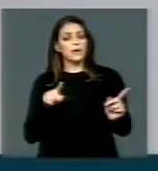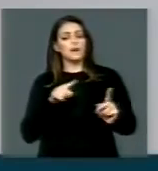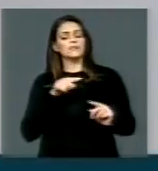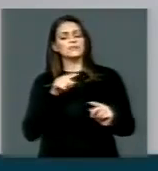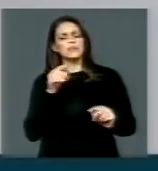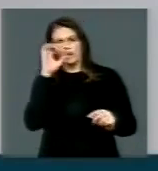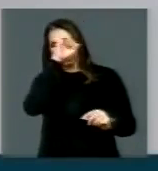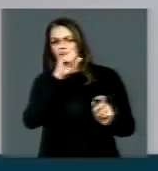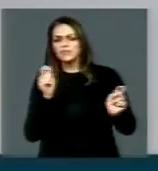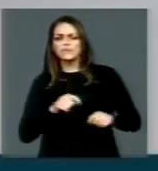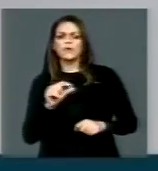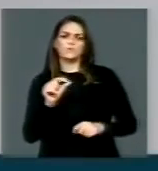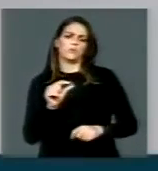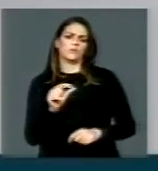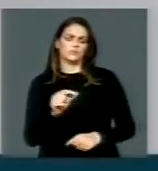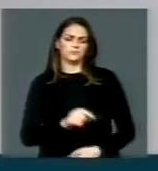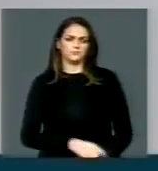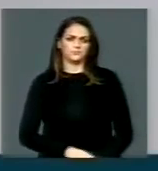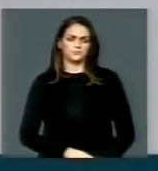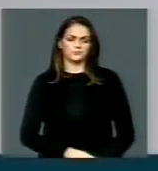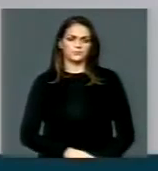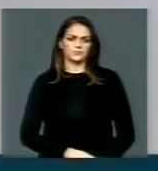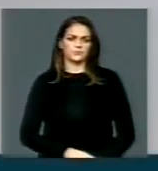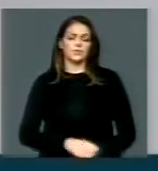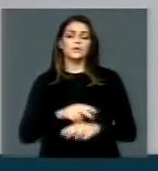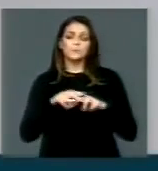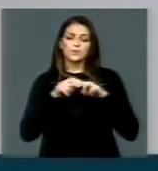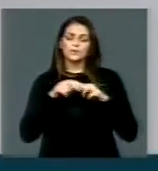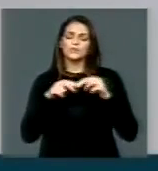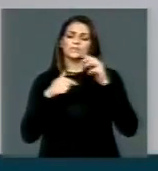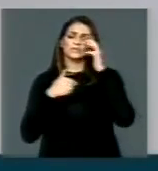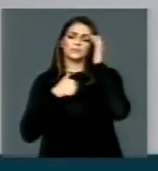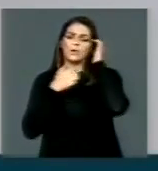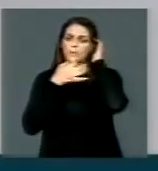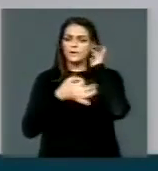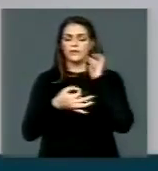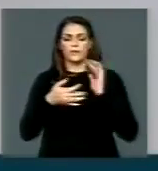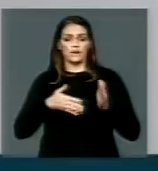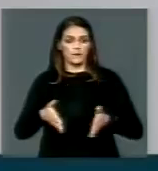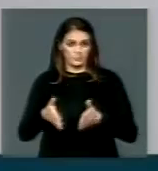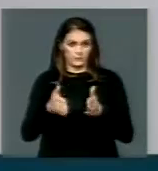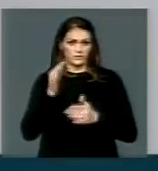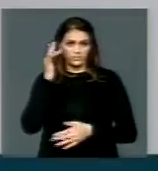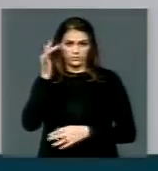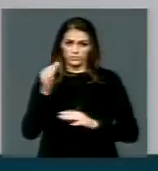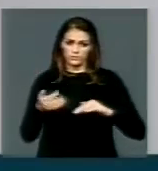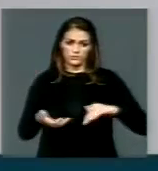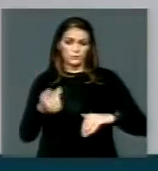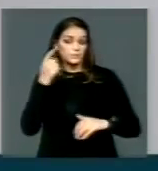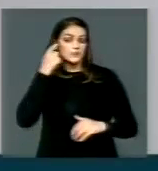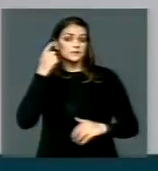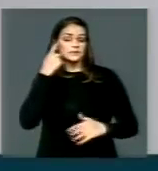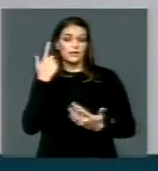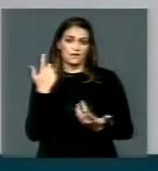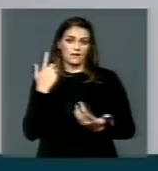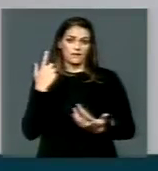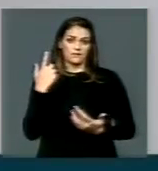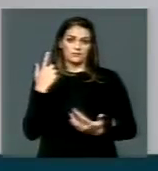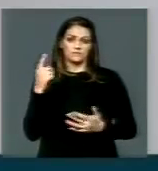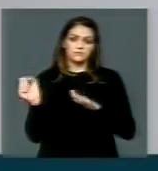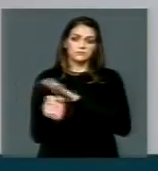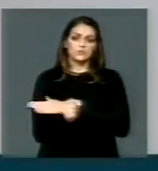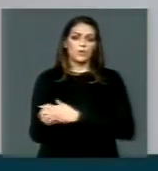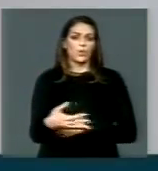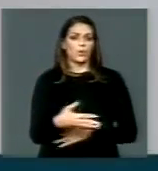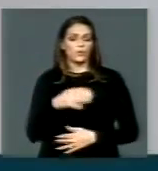da realidade. Eu creio que o Congresso está num caminho, e nós temos que pensar para a próxima legislatura, de